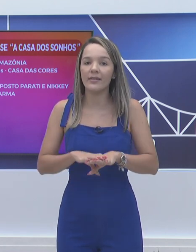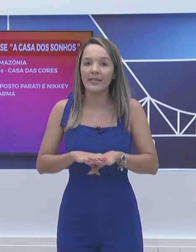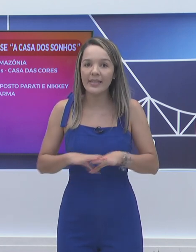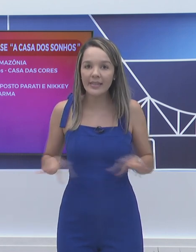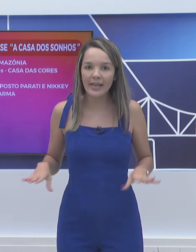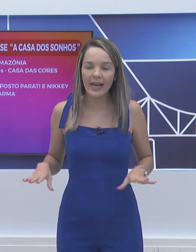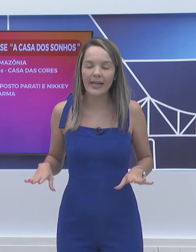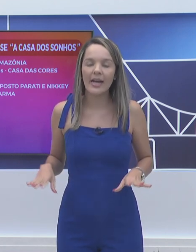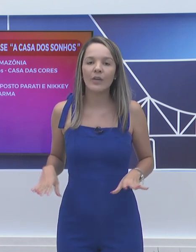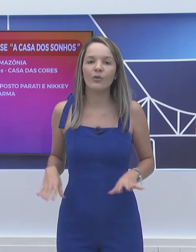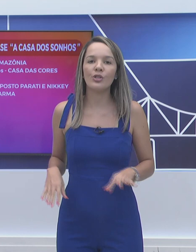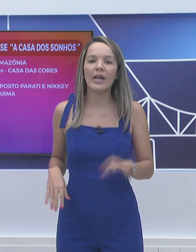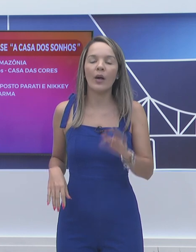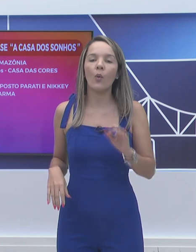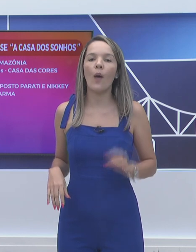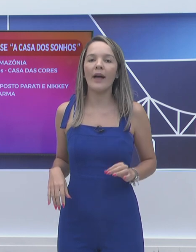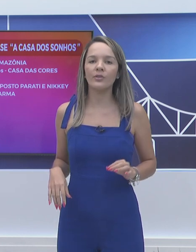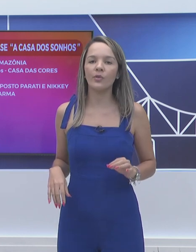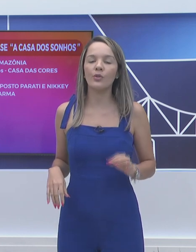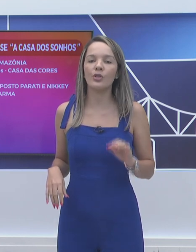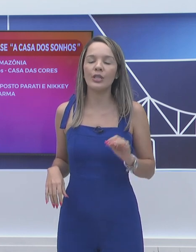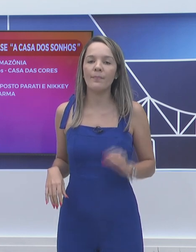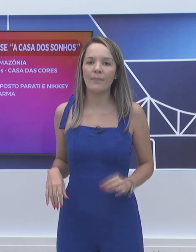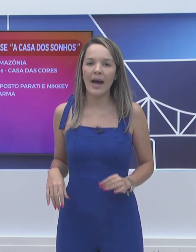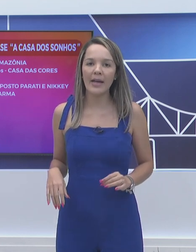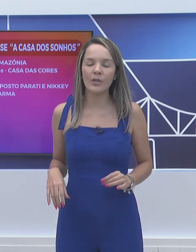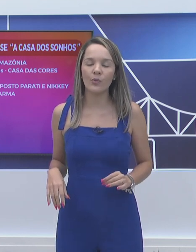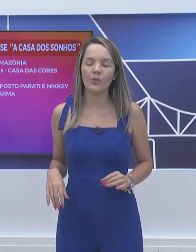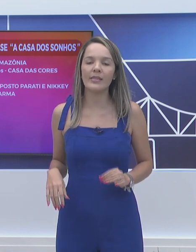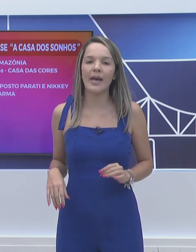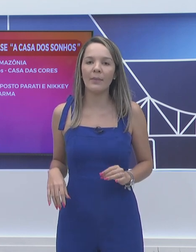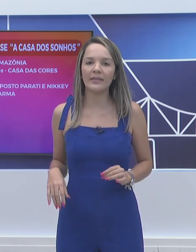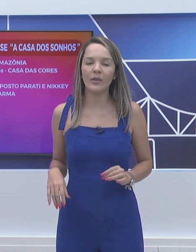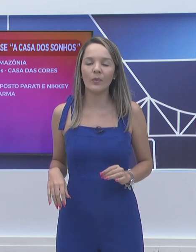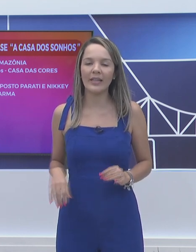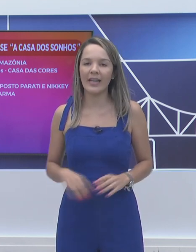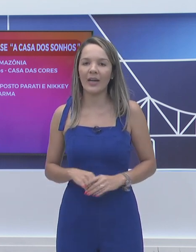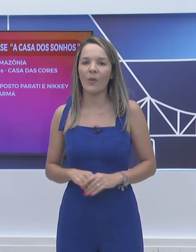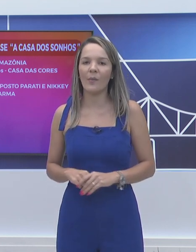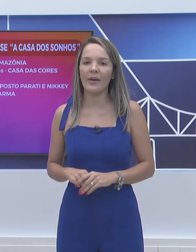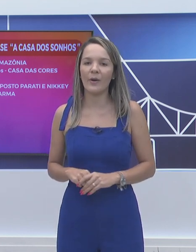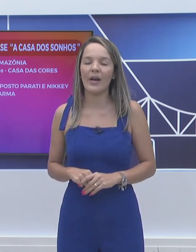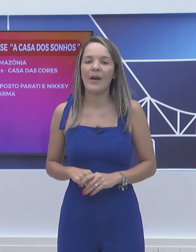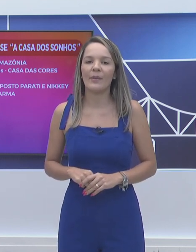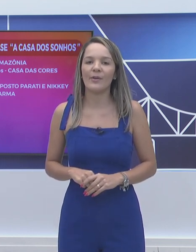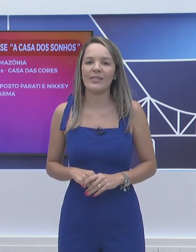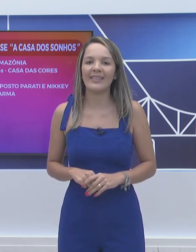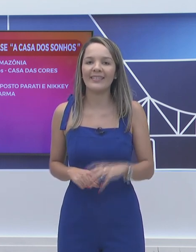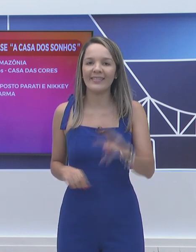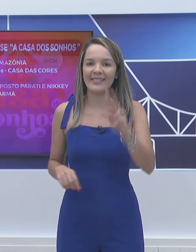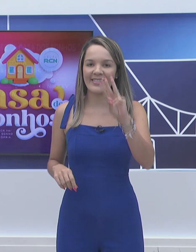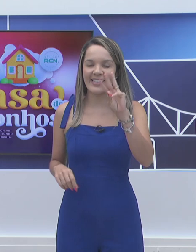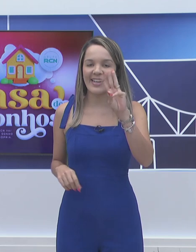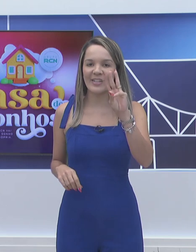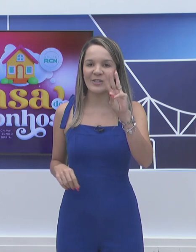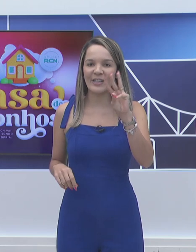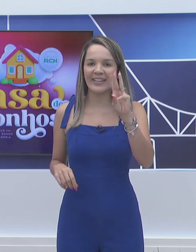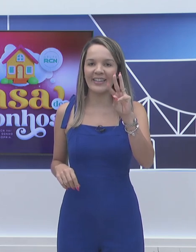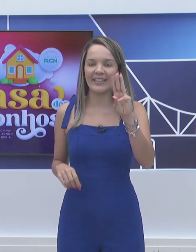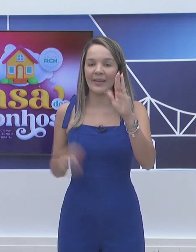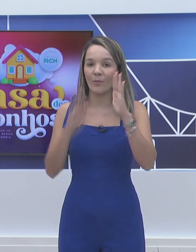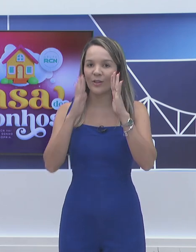pode ser ninguém. No dia 4 de maio, sabadão, lá na Lagoa Maior, para nossa